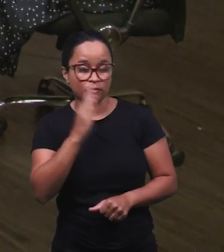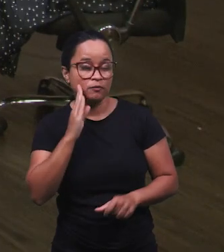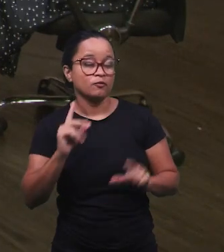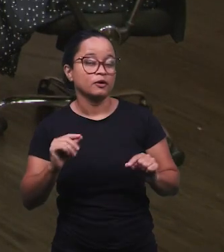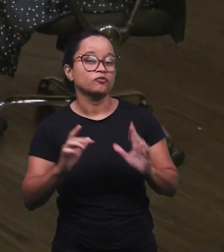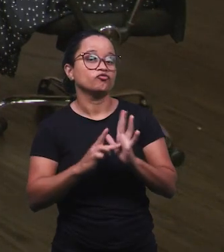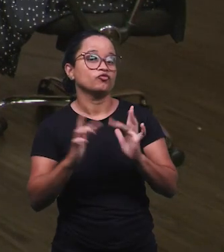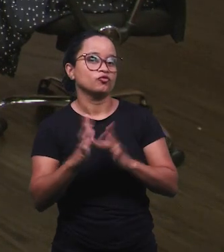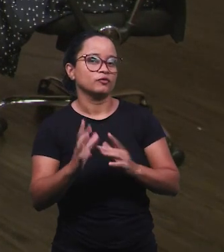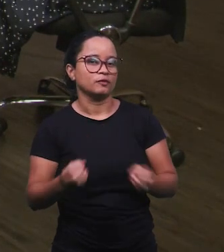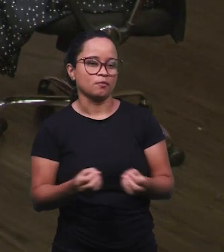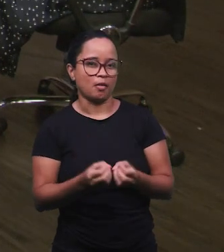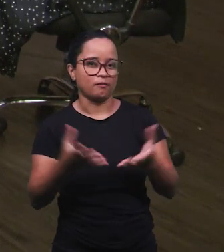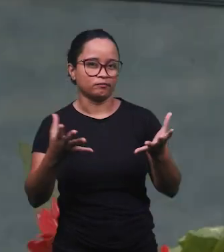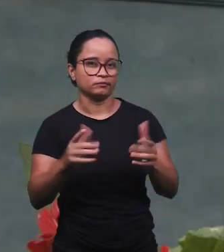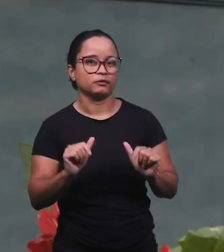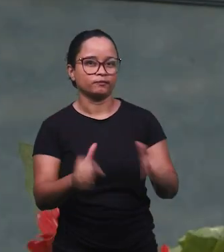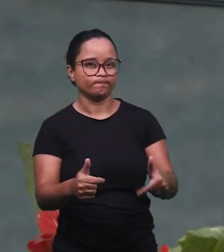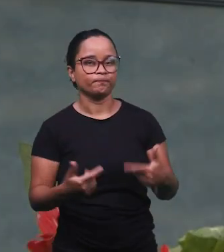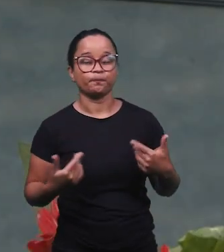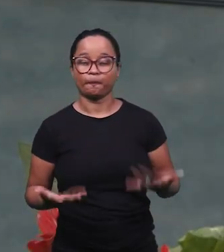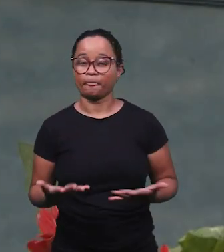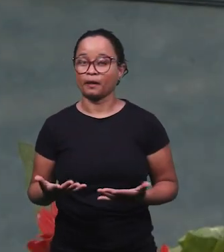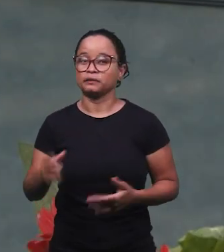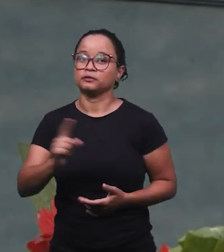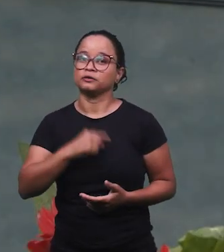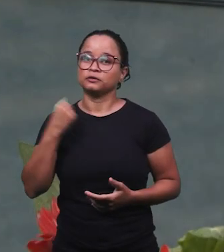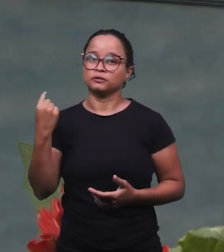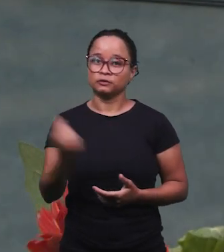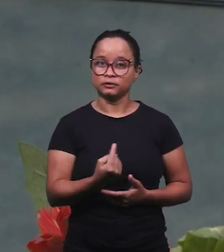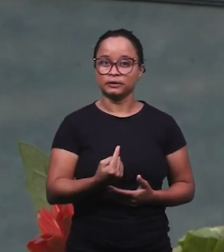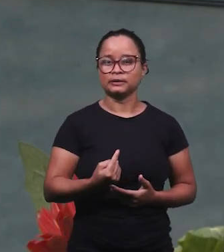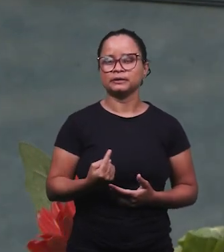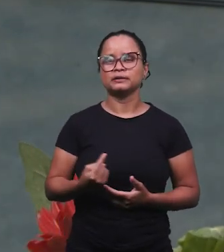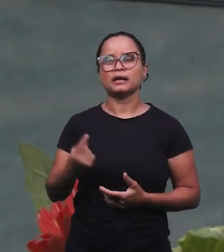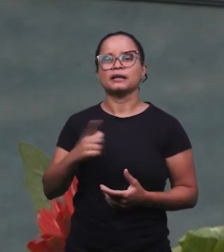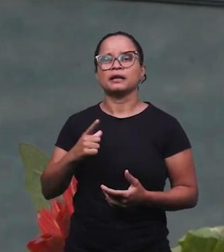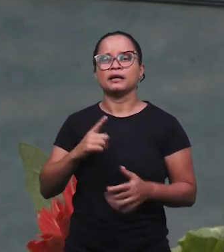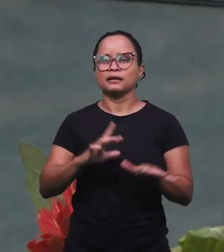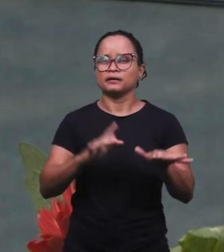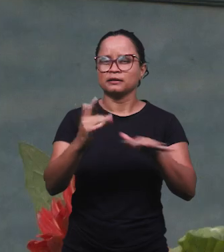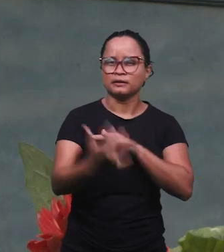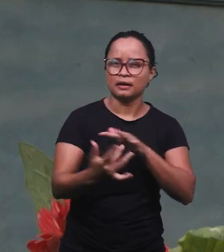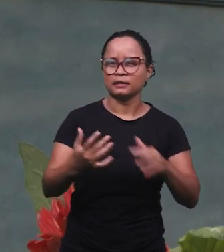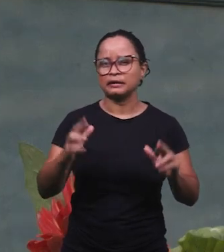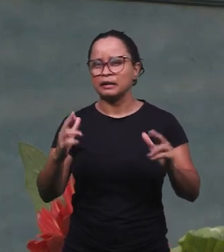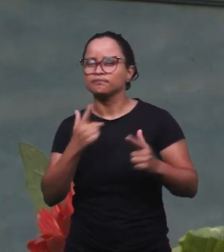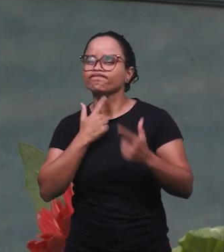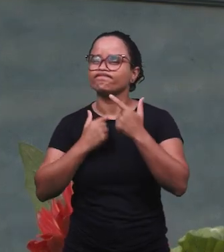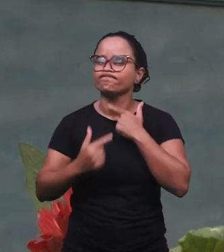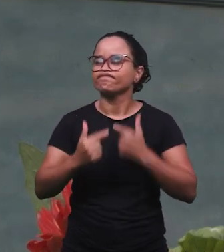na medida em que a gente está trazendo, através das redes sociais, criando a expectativa, o